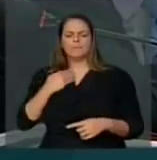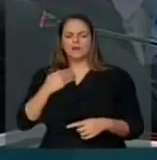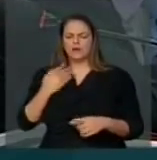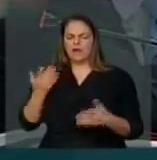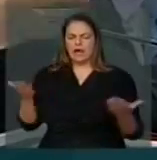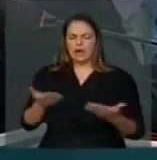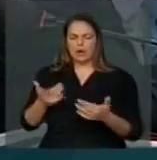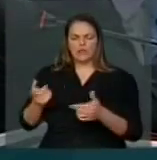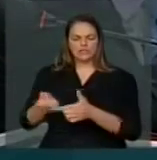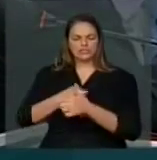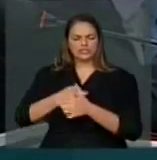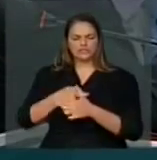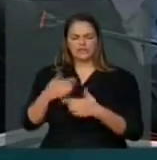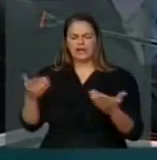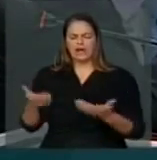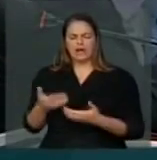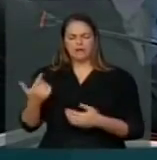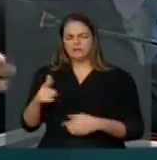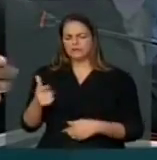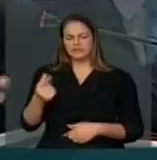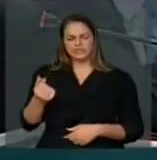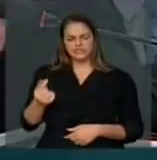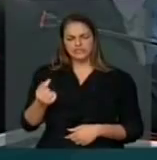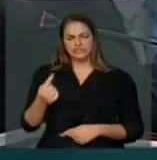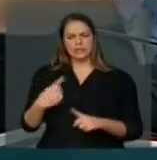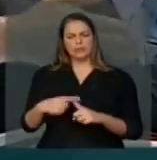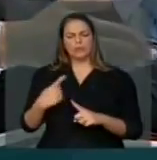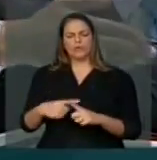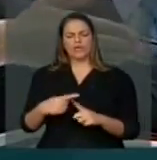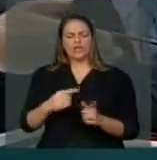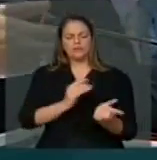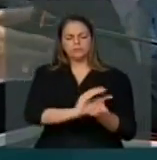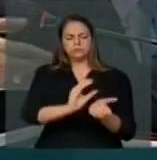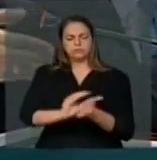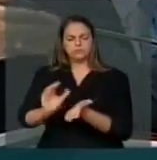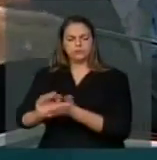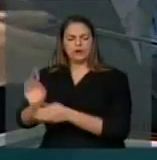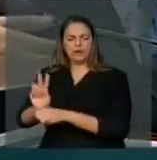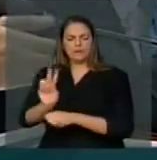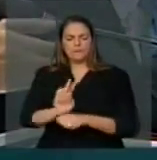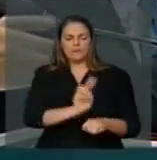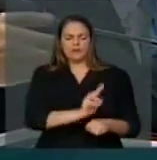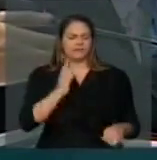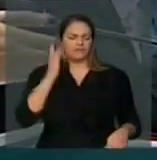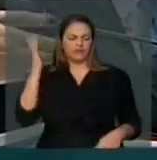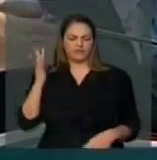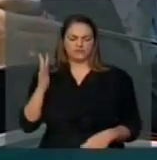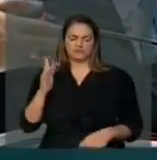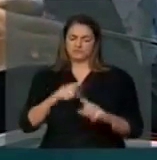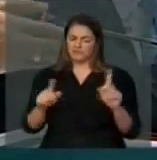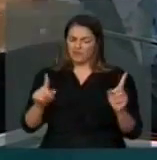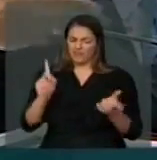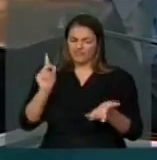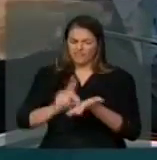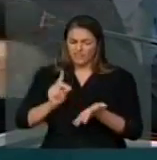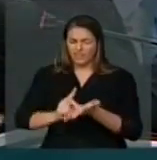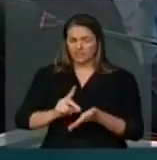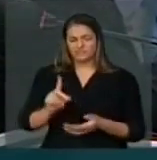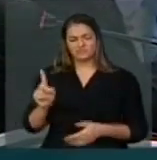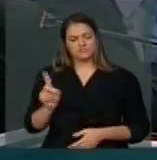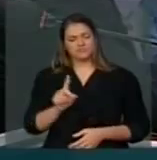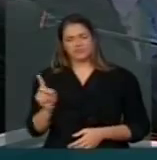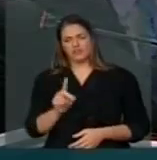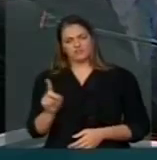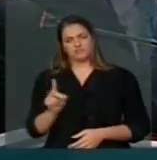critério, tivesse com a taxa de inadimplência enorme. Quando se vai analisar tecnicamente, a taxa de inadimplência está, inclusive, abaixo de